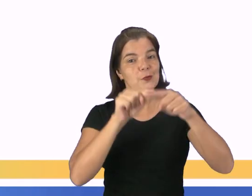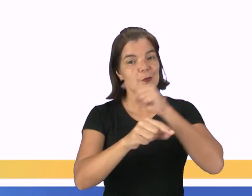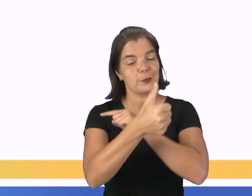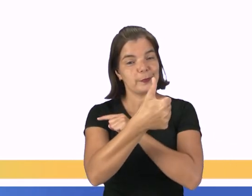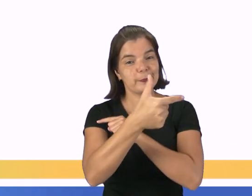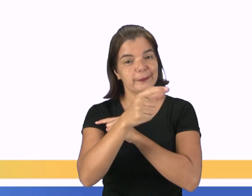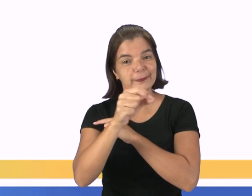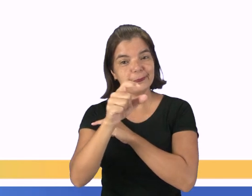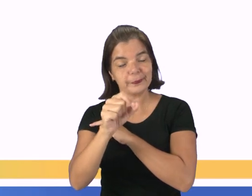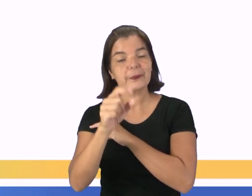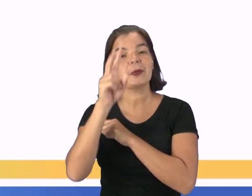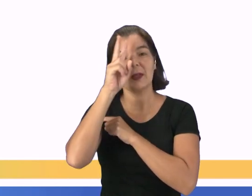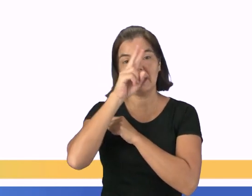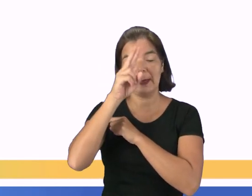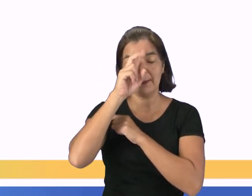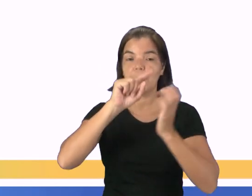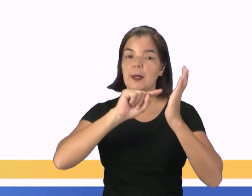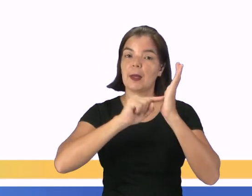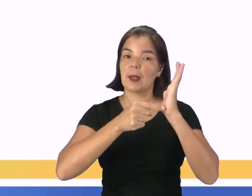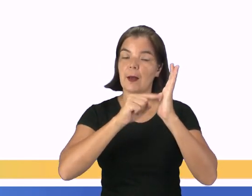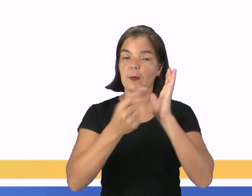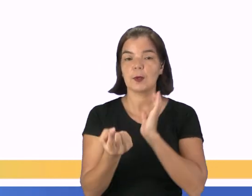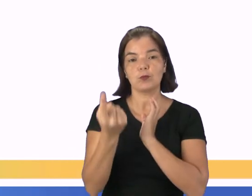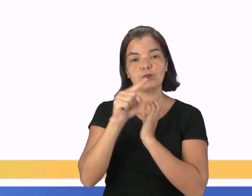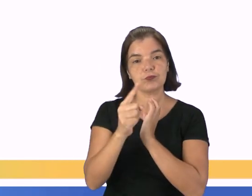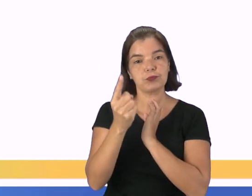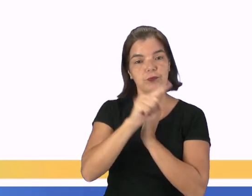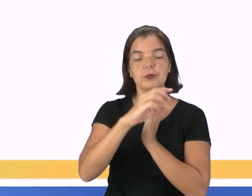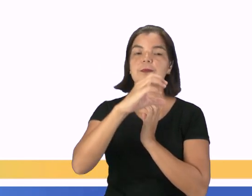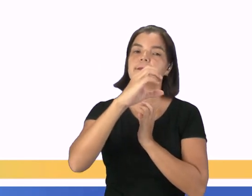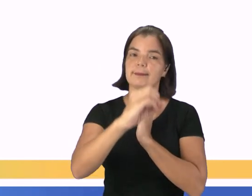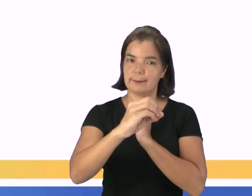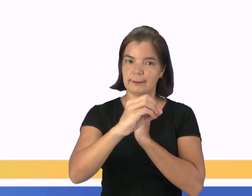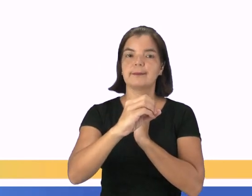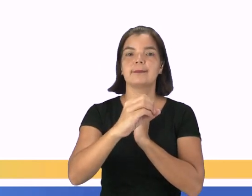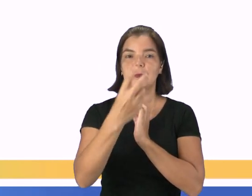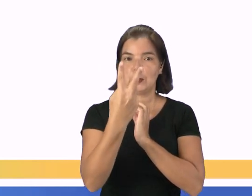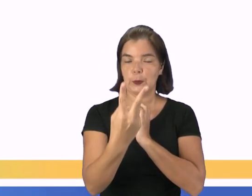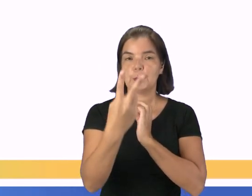8.157,36. Multiplicando os dois numeradores, temos o número